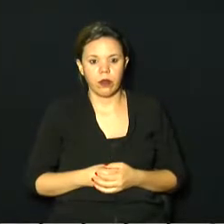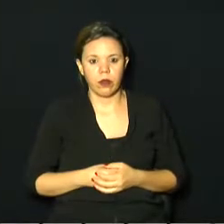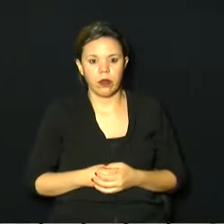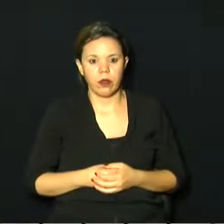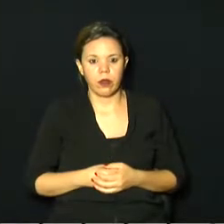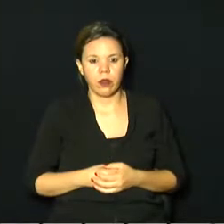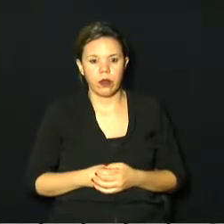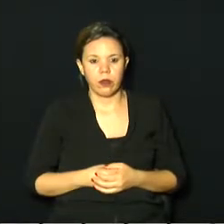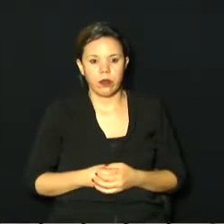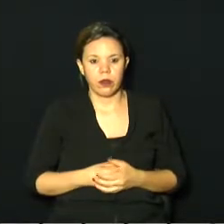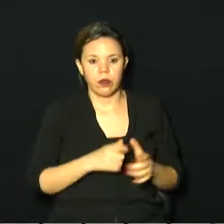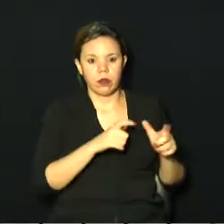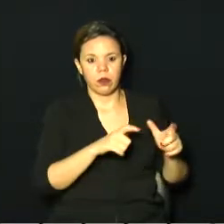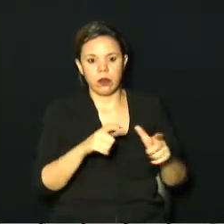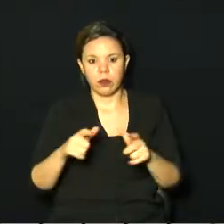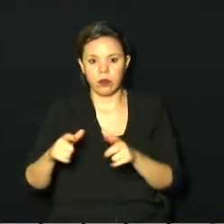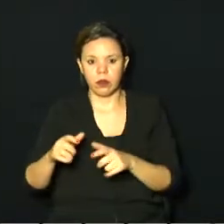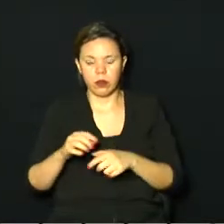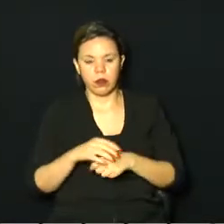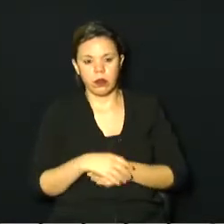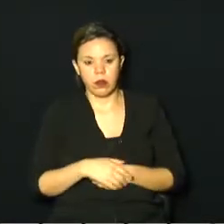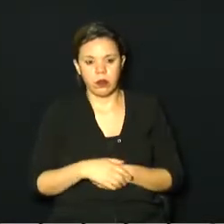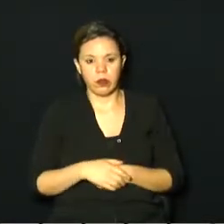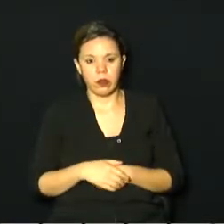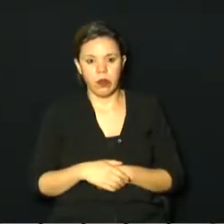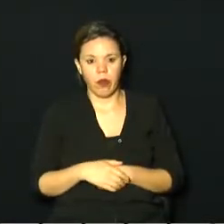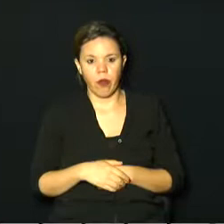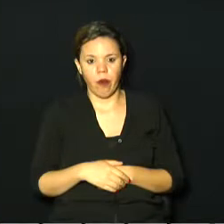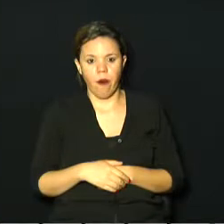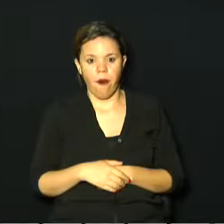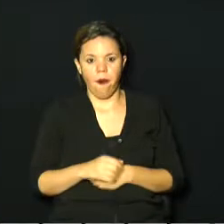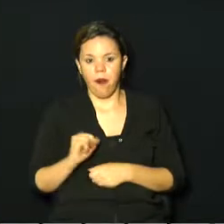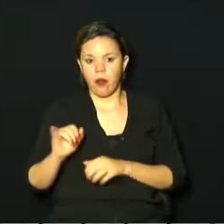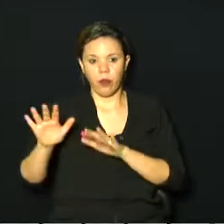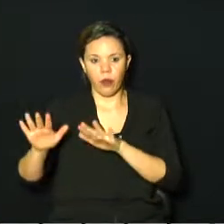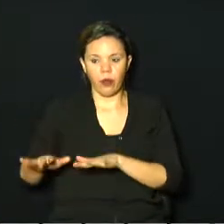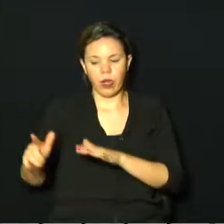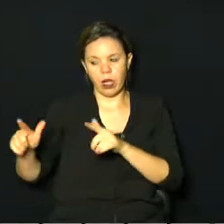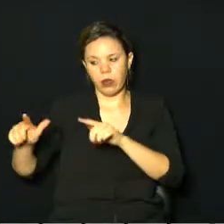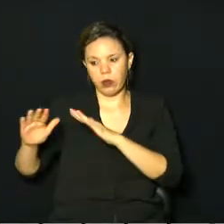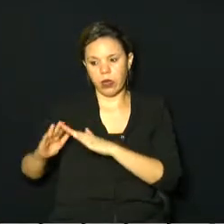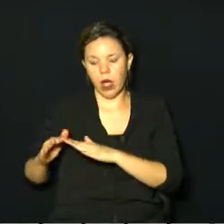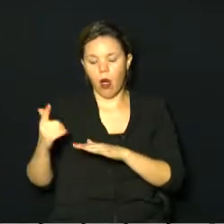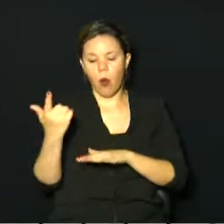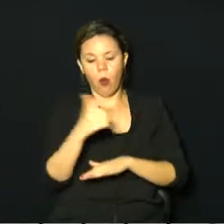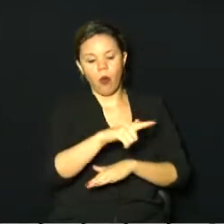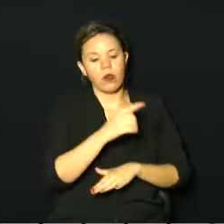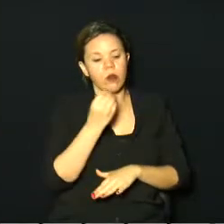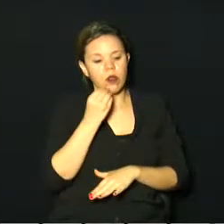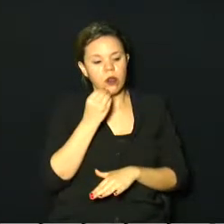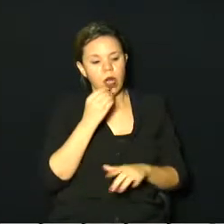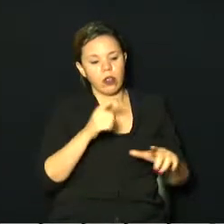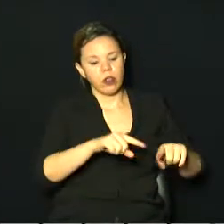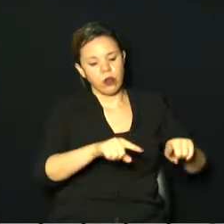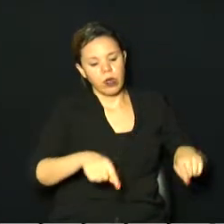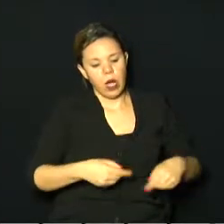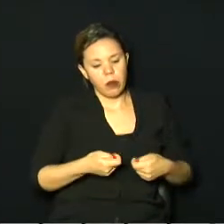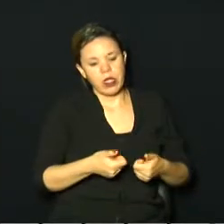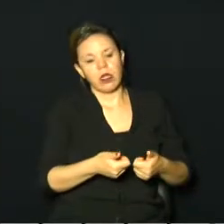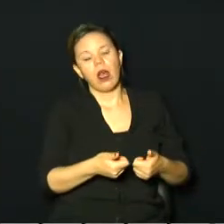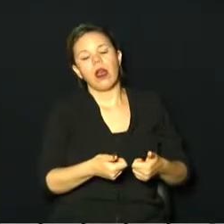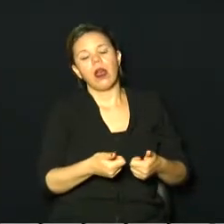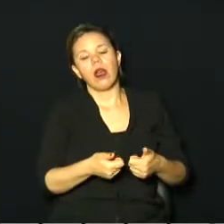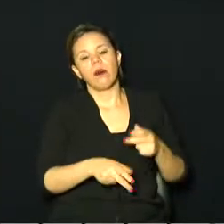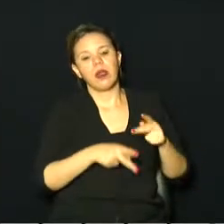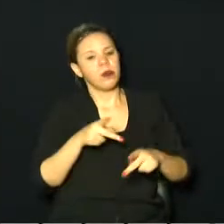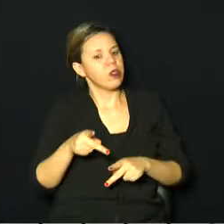nesse local, e, ao mesmo tempo, se não for ficar lá, que seja buscada uma alternativa que seja capaz da